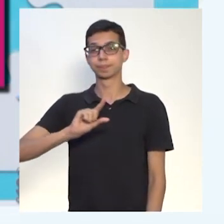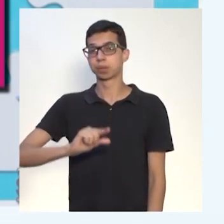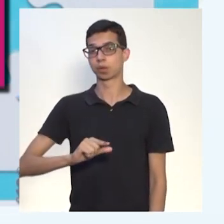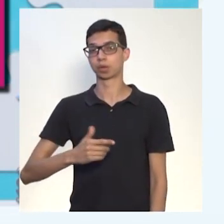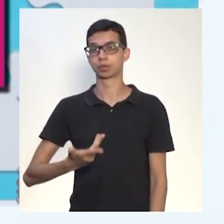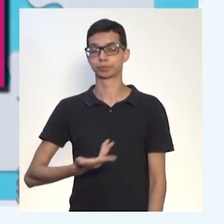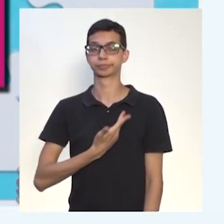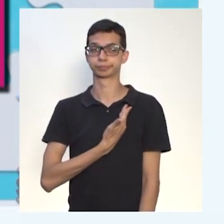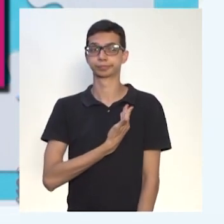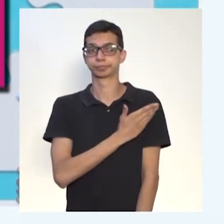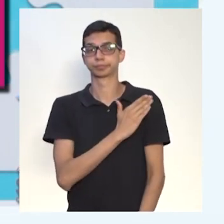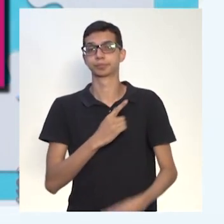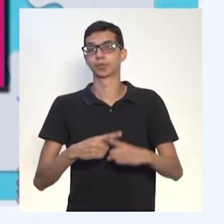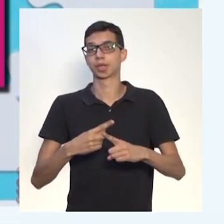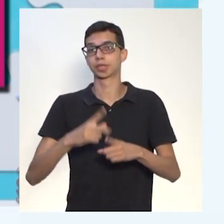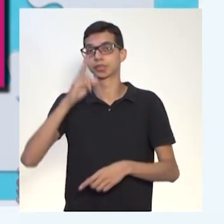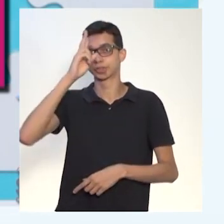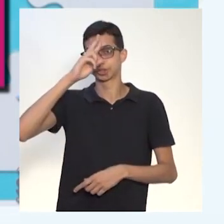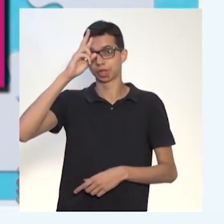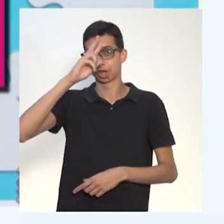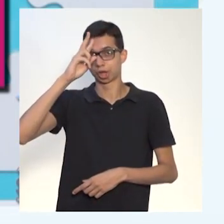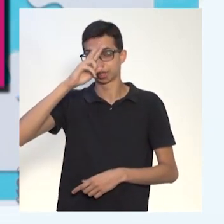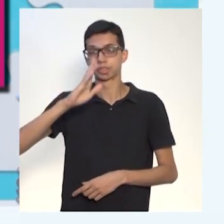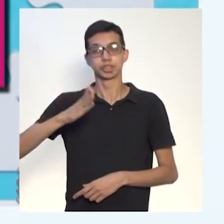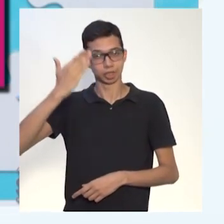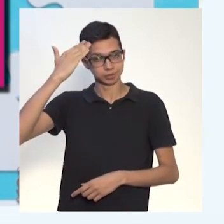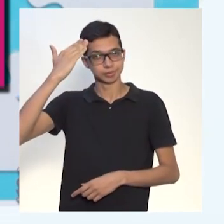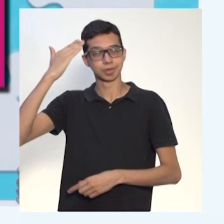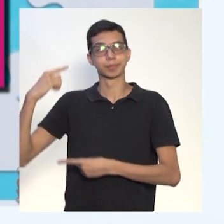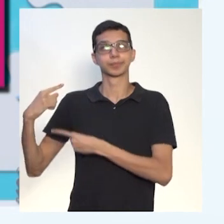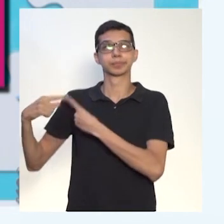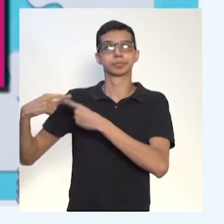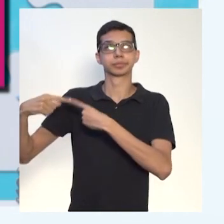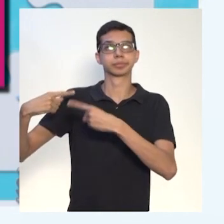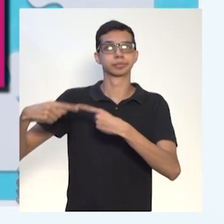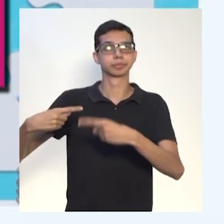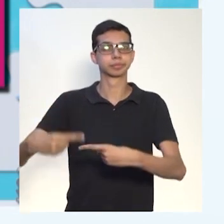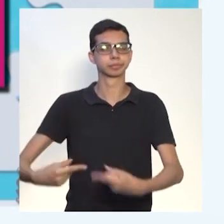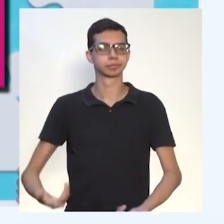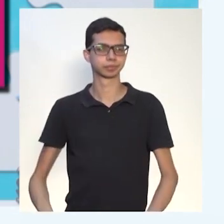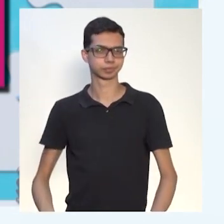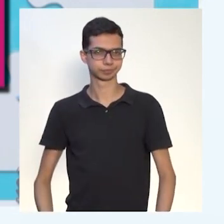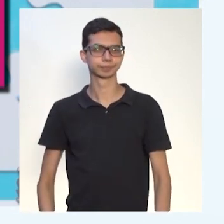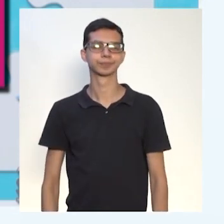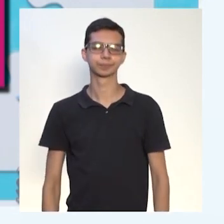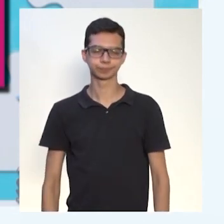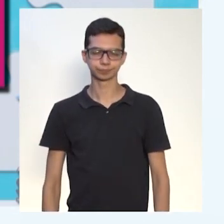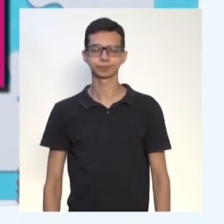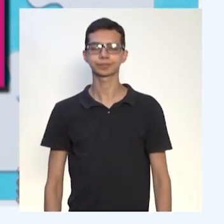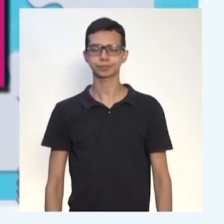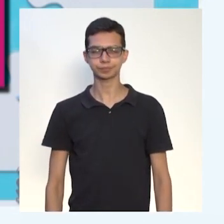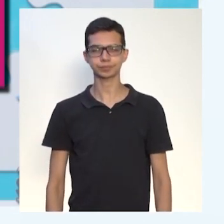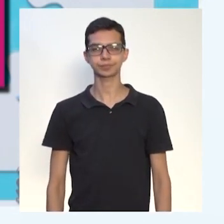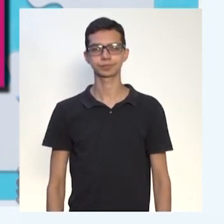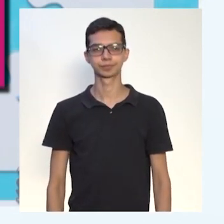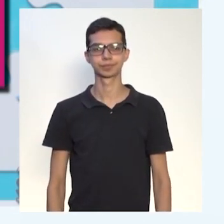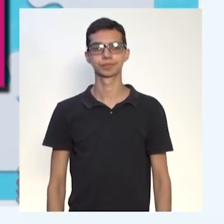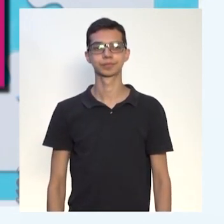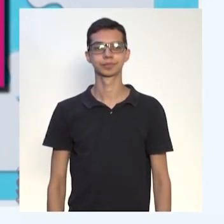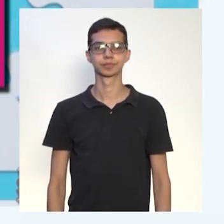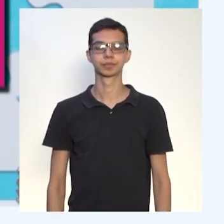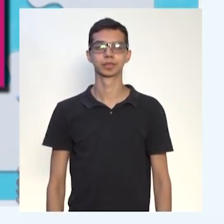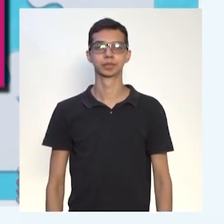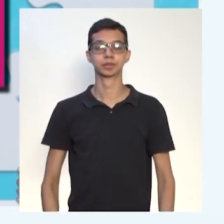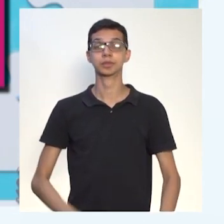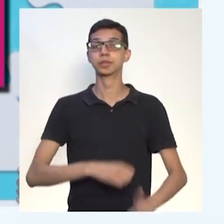razões históricas, né? Historicamente, a mudança, o modo como a sociedade